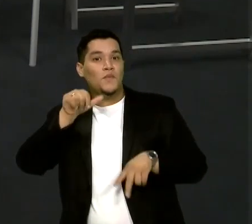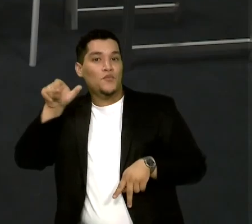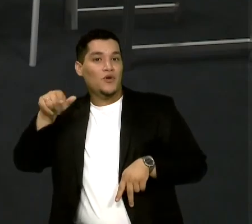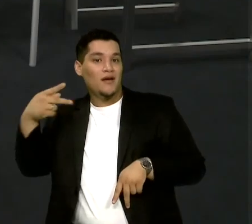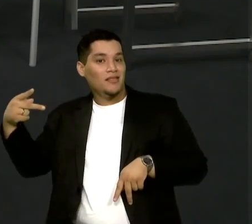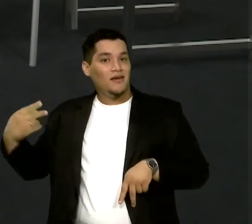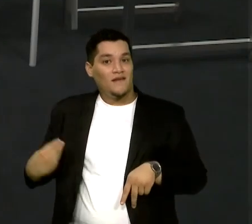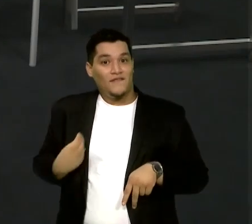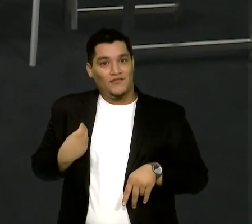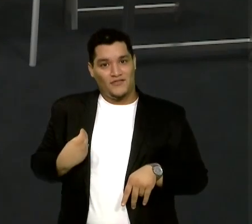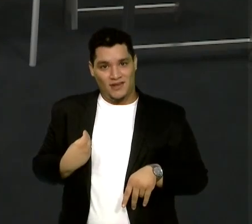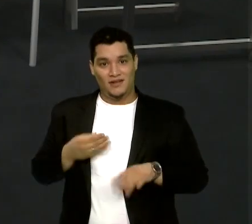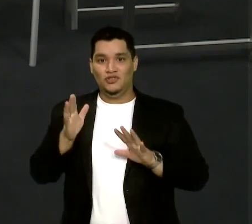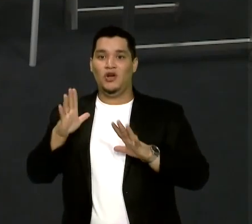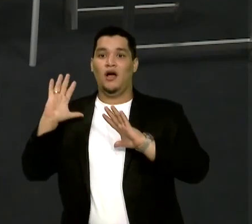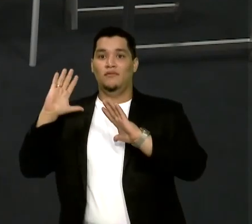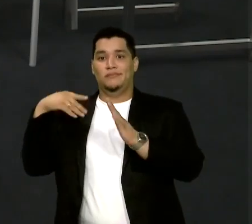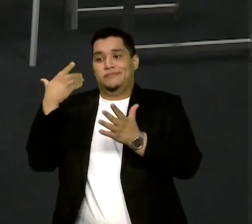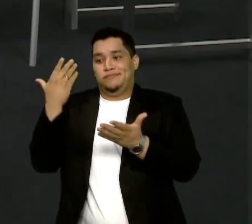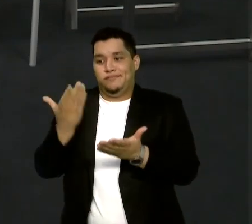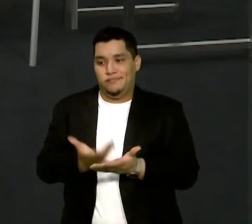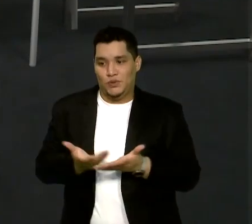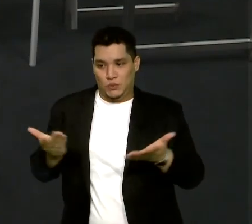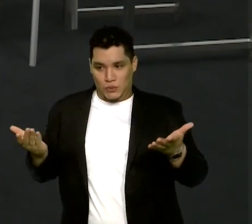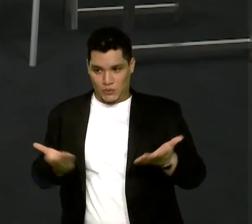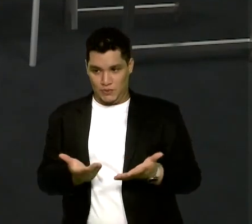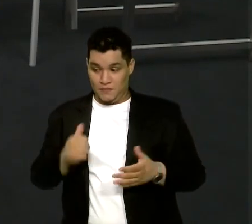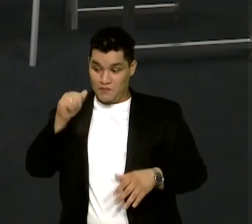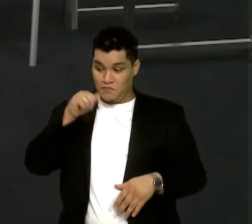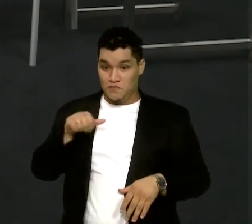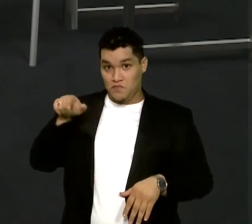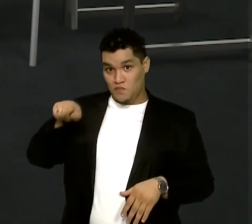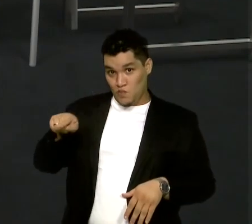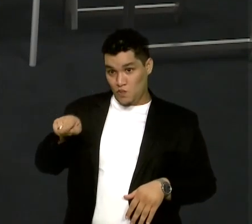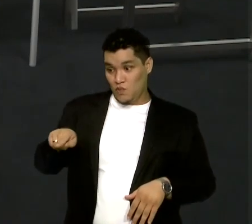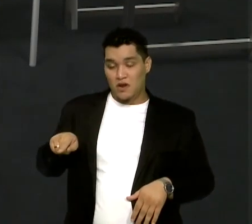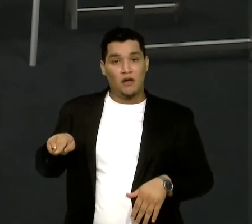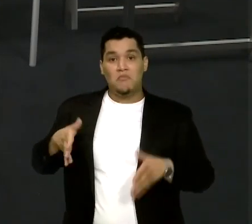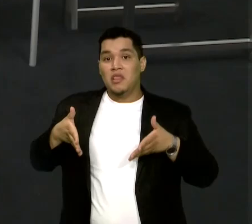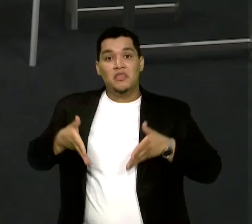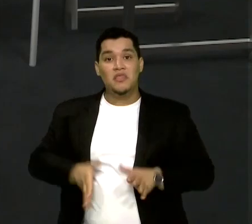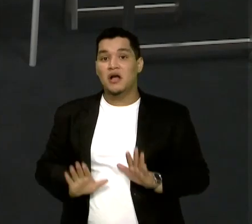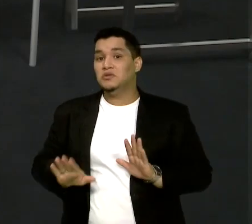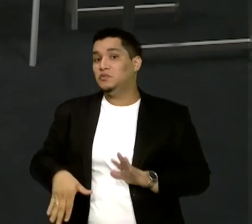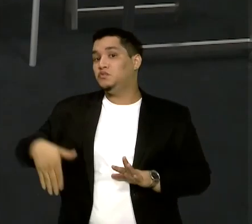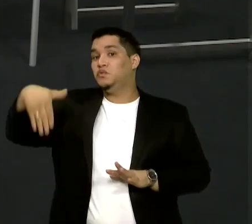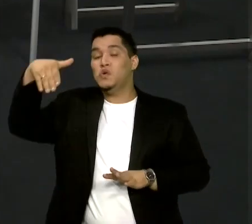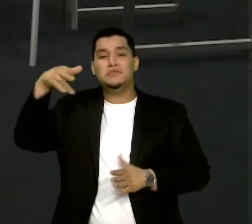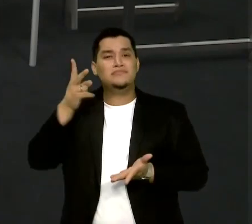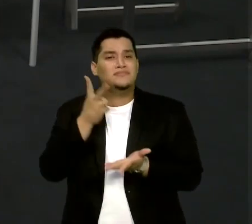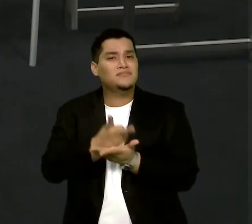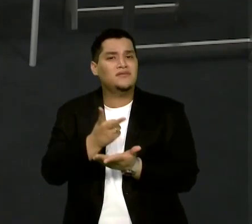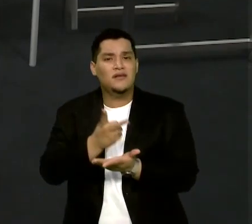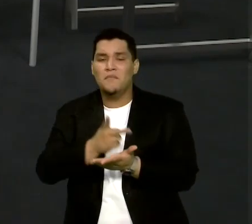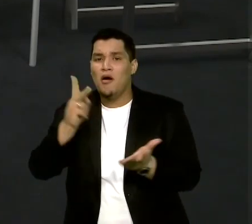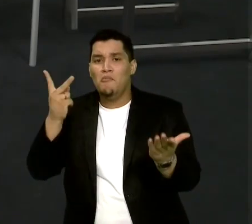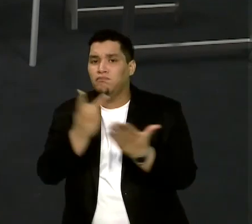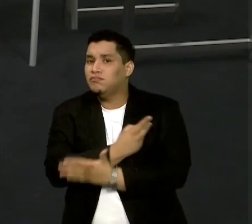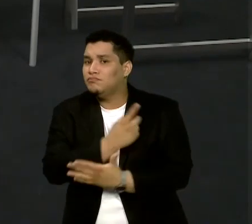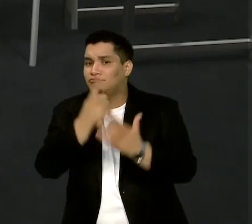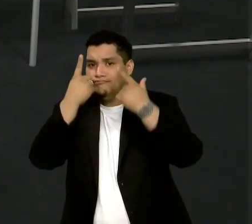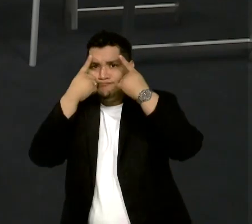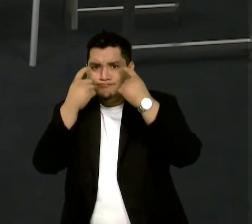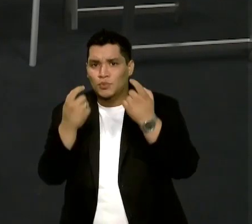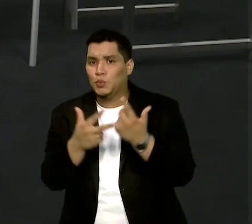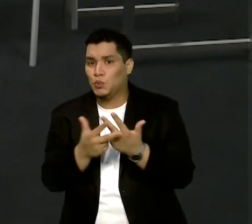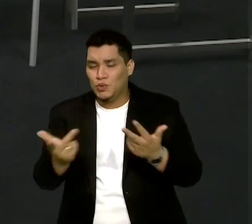sofre quando nasce. A mulher é vítima de violência, de todo tipo de violência, desde quando ela nasce. Basta o fato de ser mulher